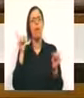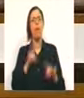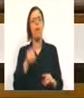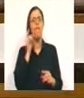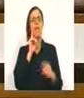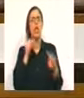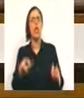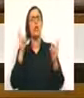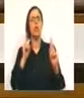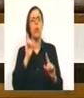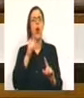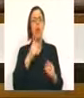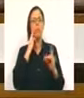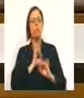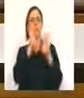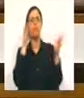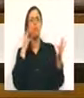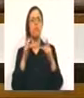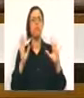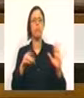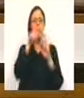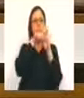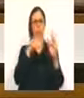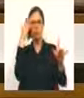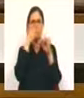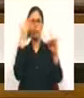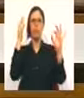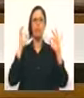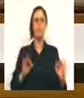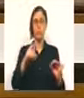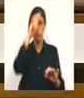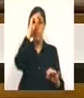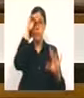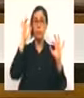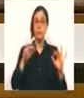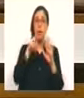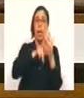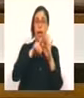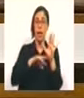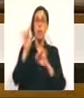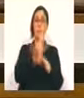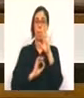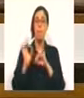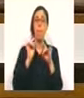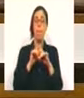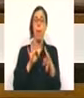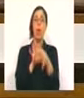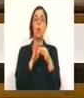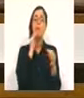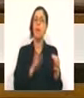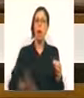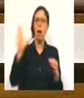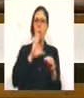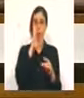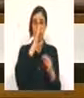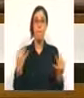verbas disponíveis com transparência, com critérios objetivos e respeitando as regras europeias e a coesão territorial.